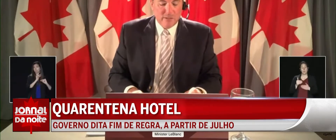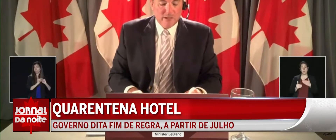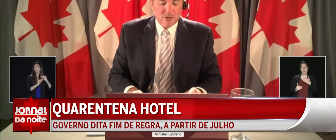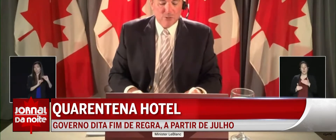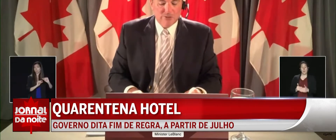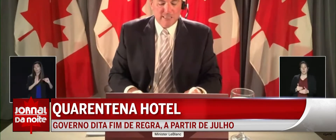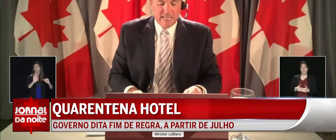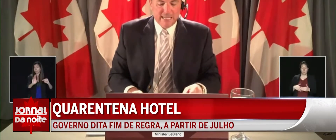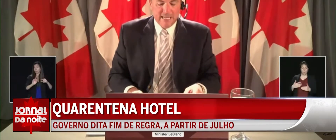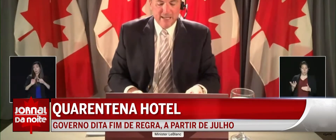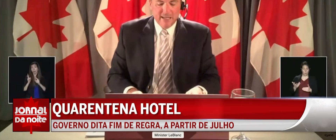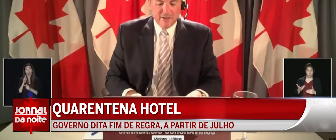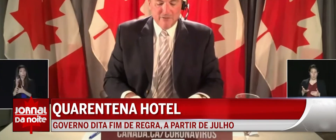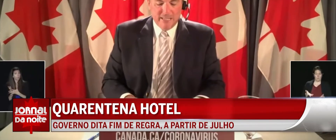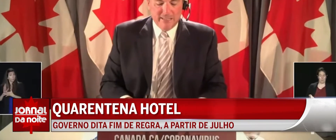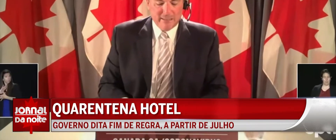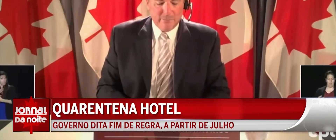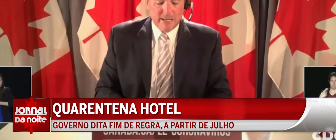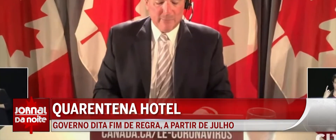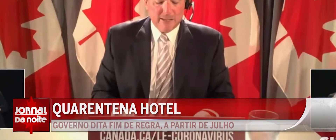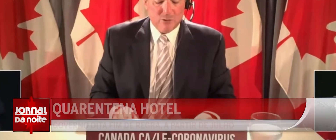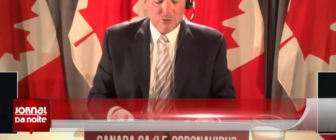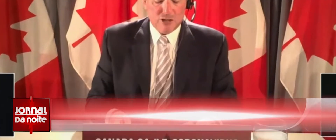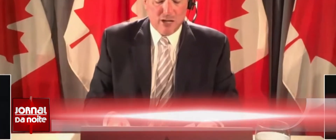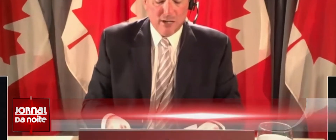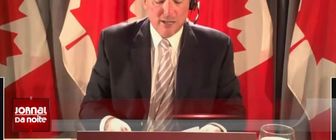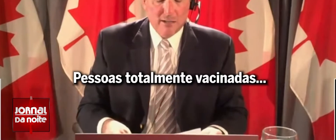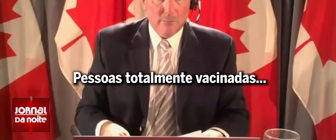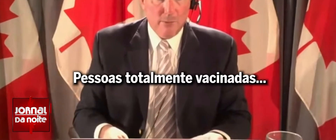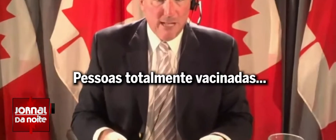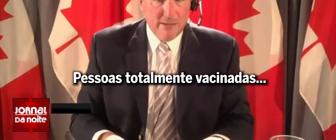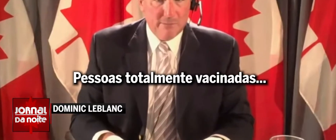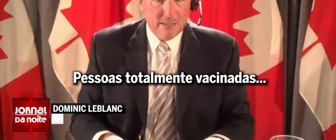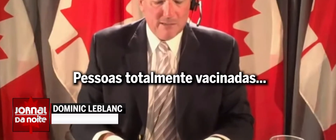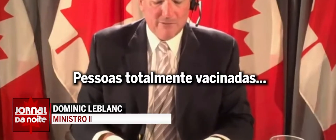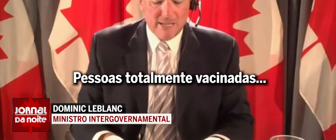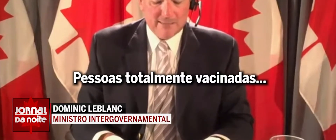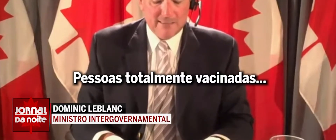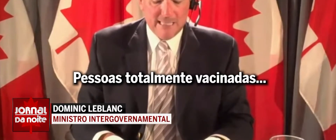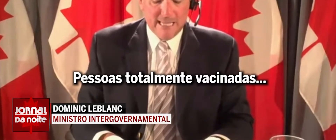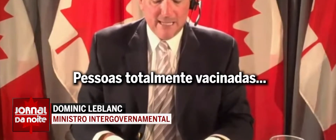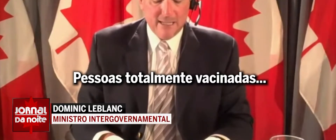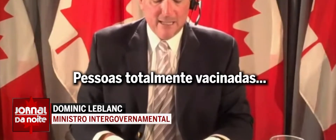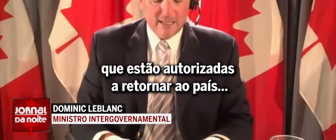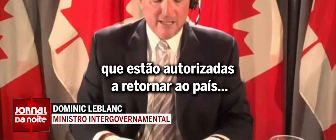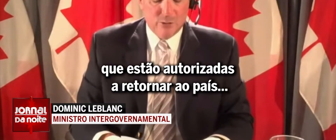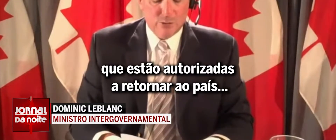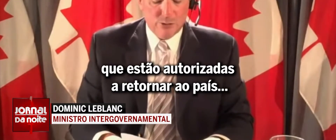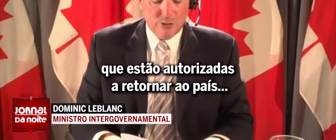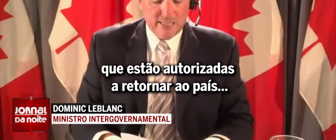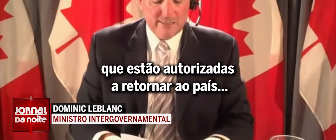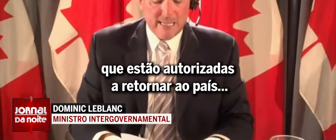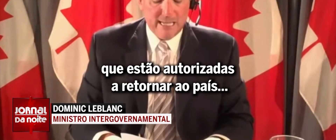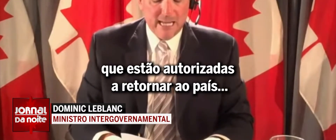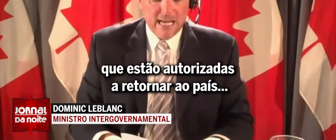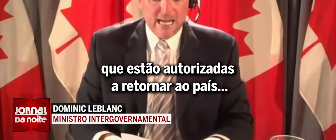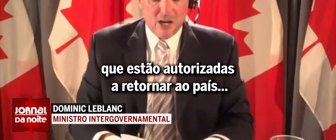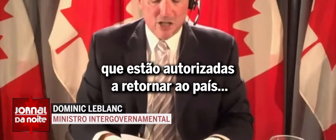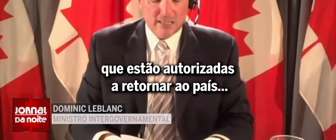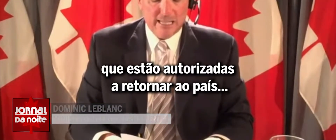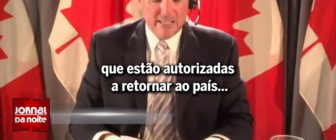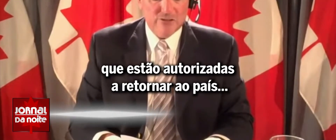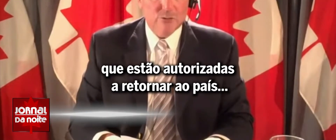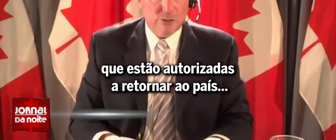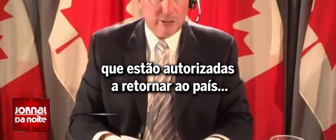nossa Mira disse Leblon que durante a conferência de imprensa na quarta-feira clã vaccine que o autor e